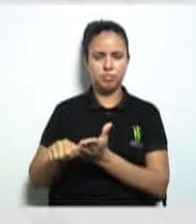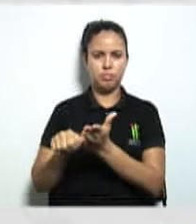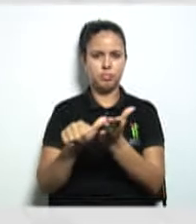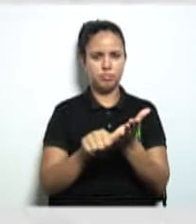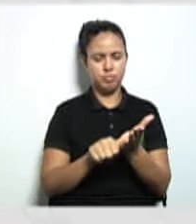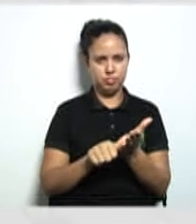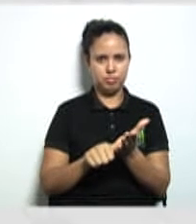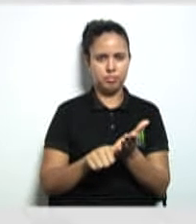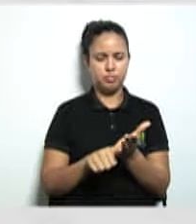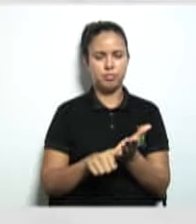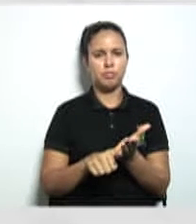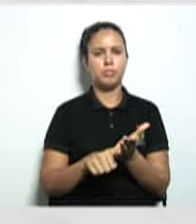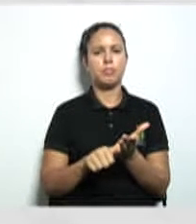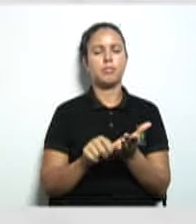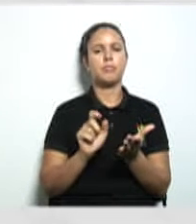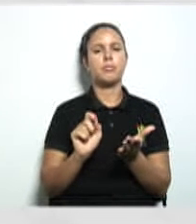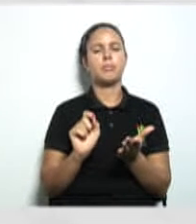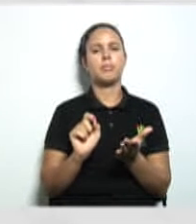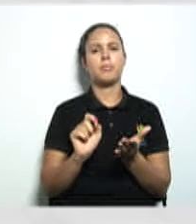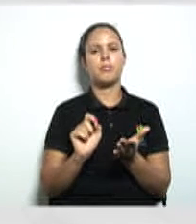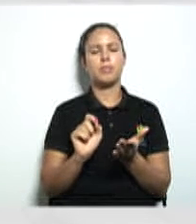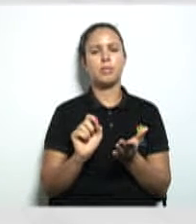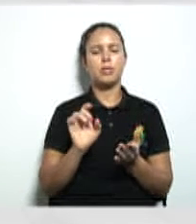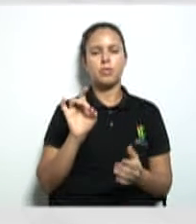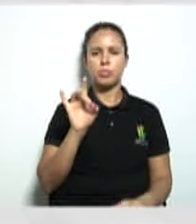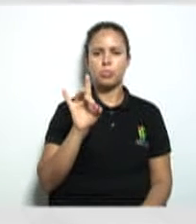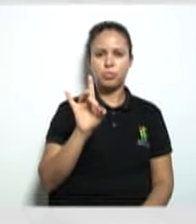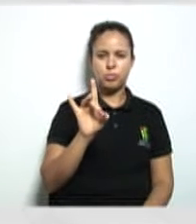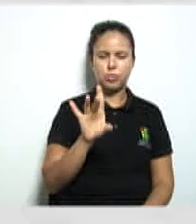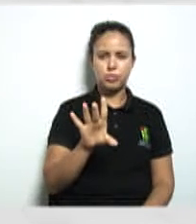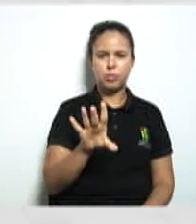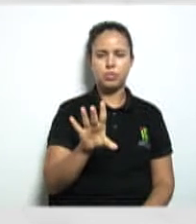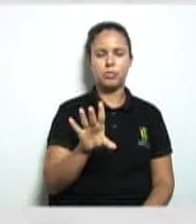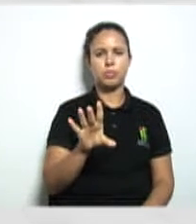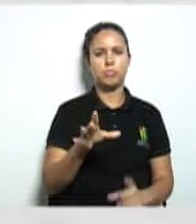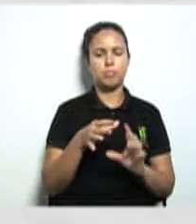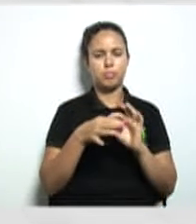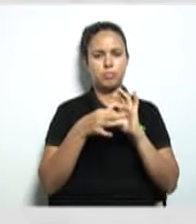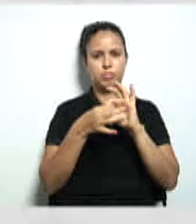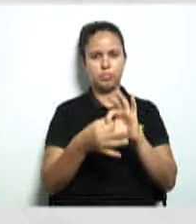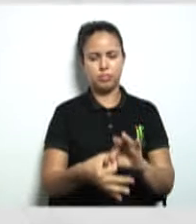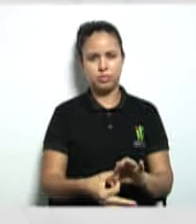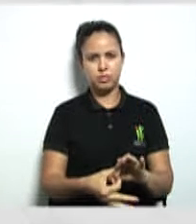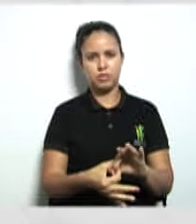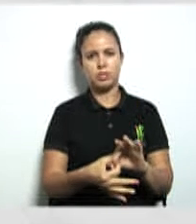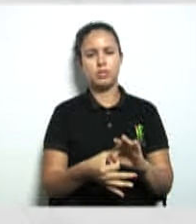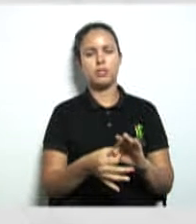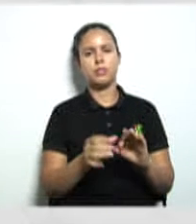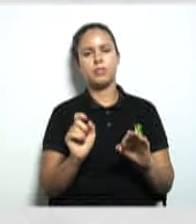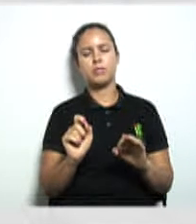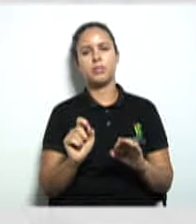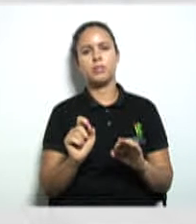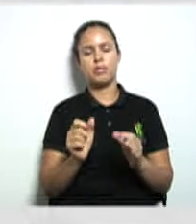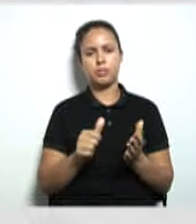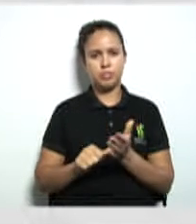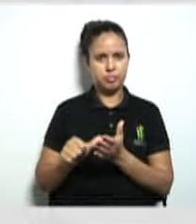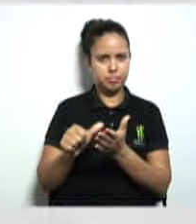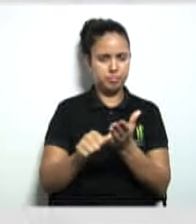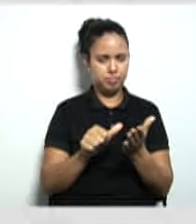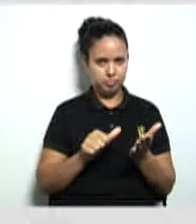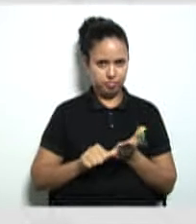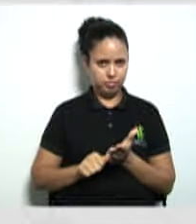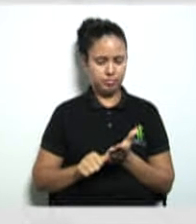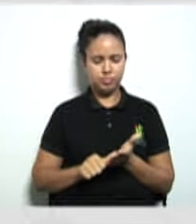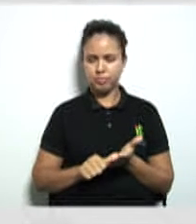princípio não está somente relacionada aos seus